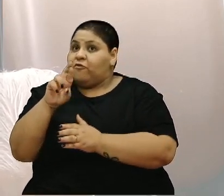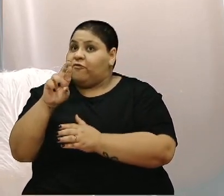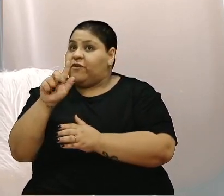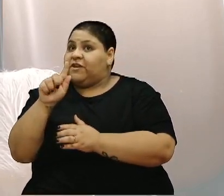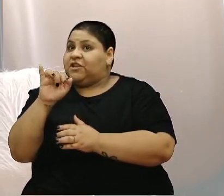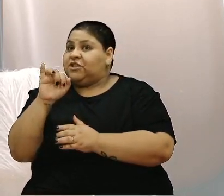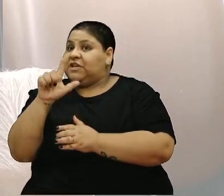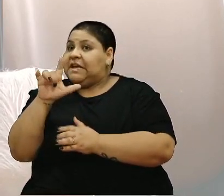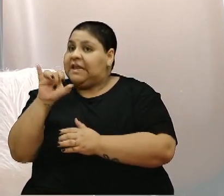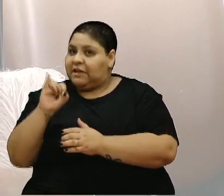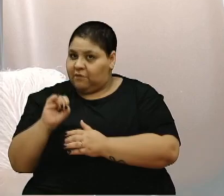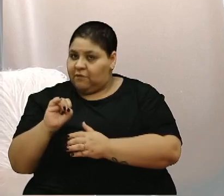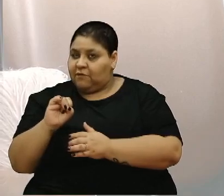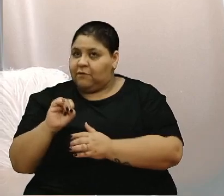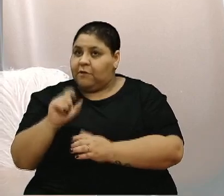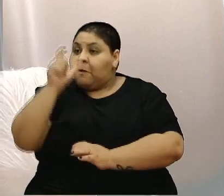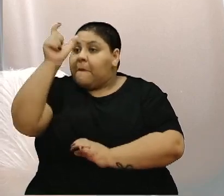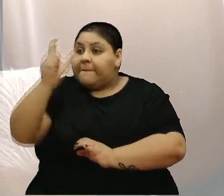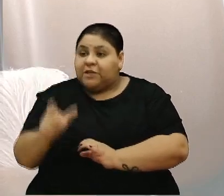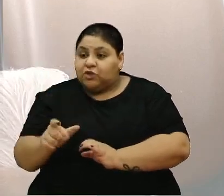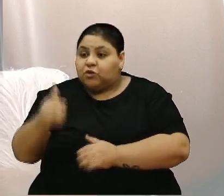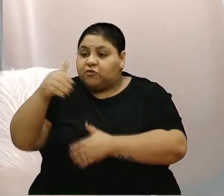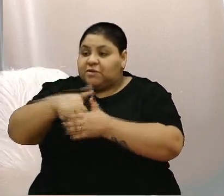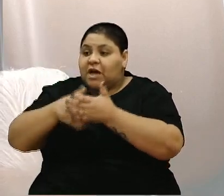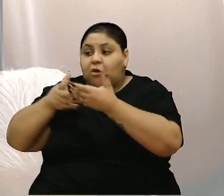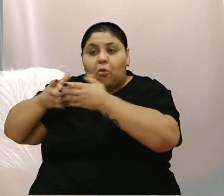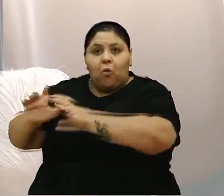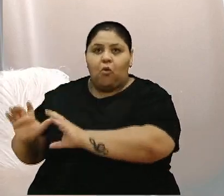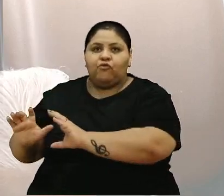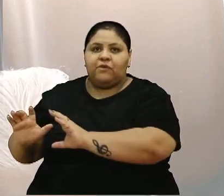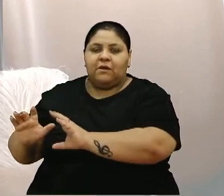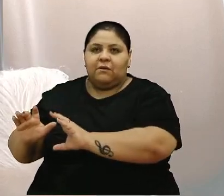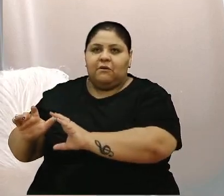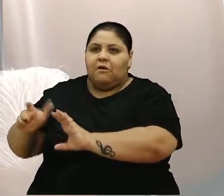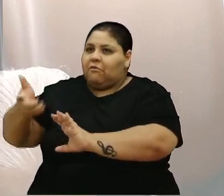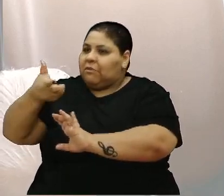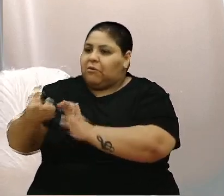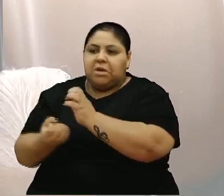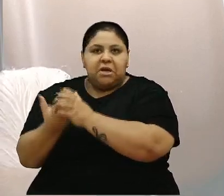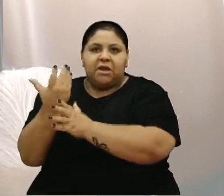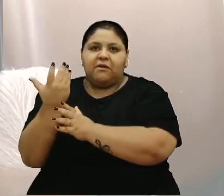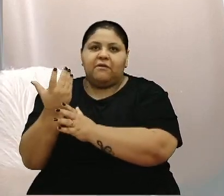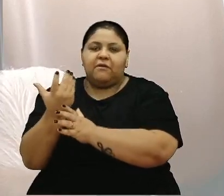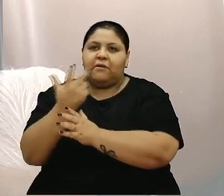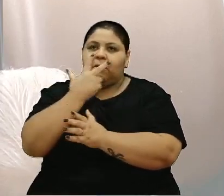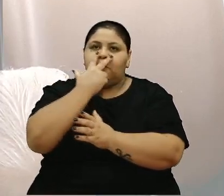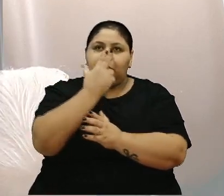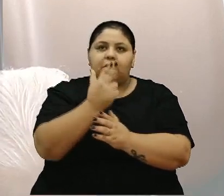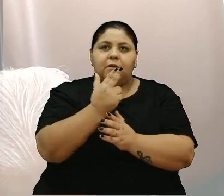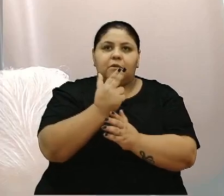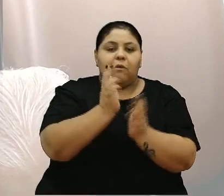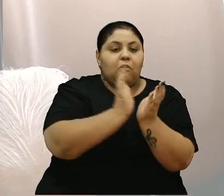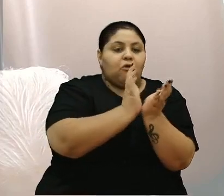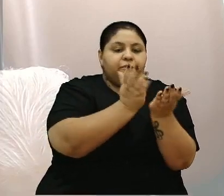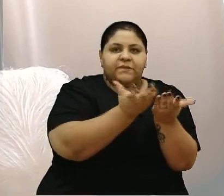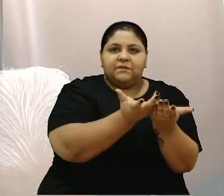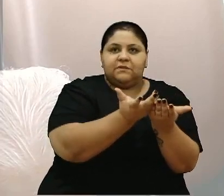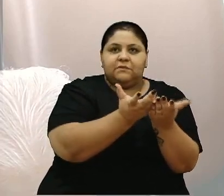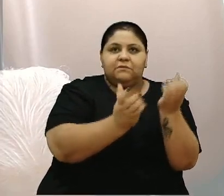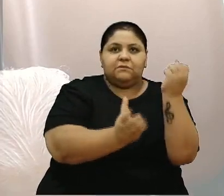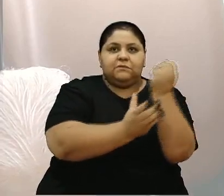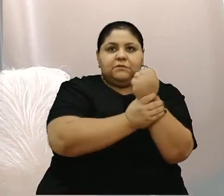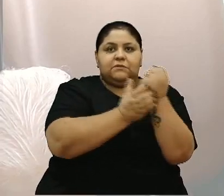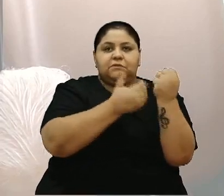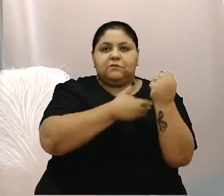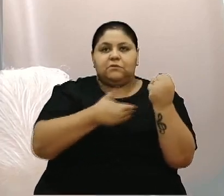época. Pessoas que não queriam que essa comissão fosse criada, como a Comissão de Segurança Pública. E hoje